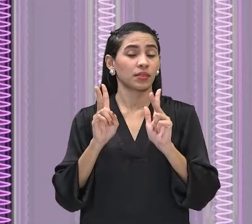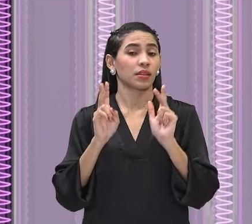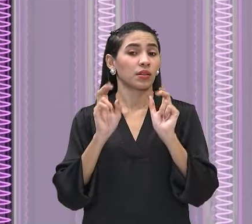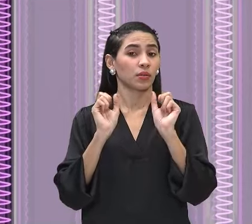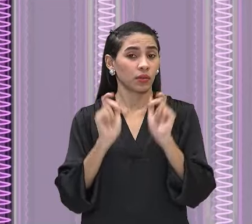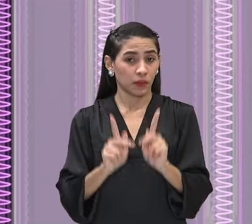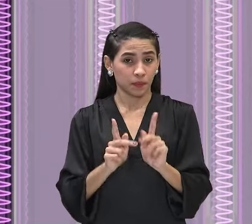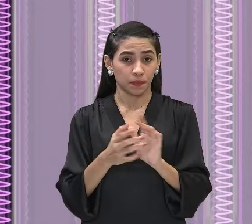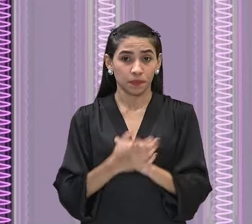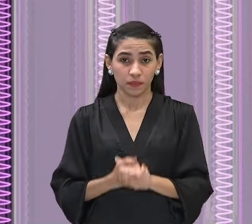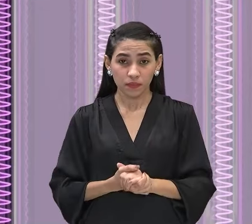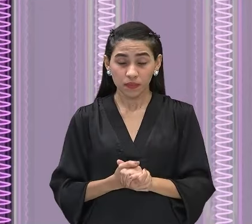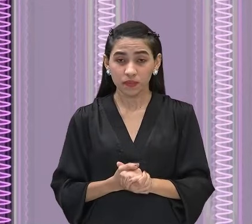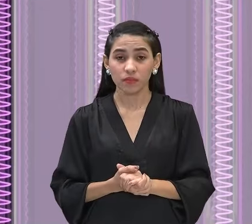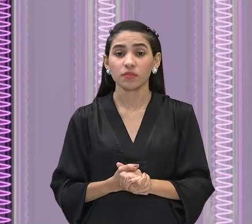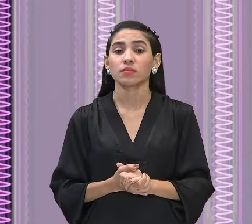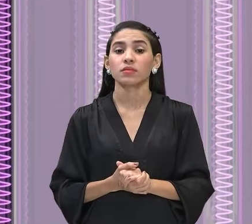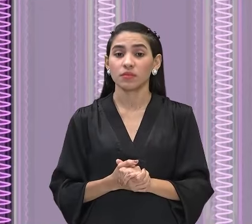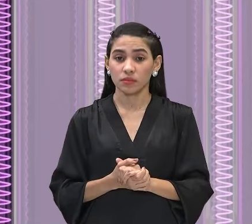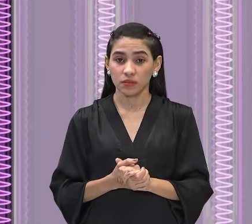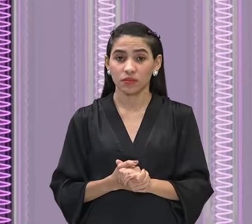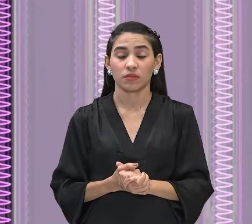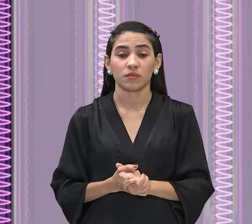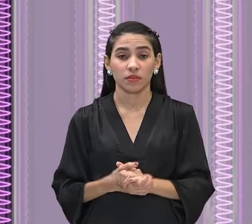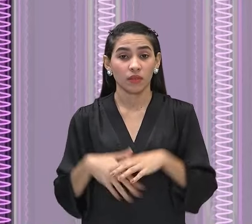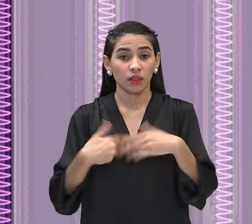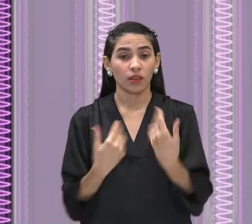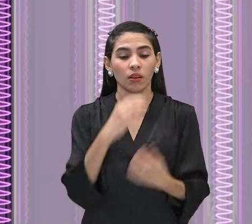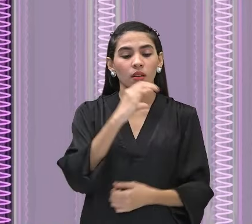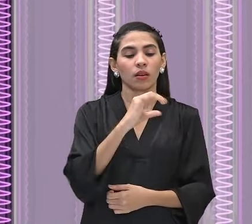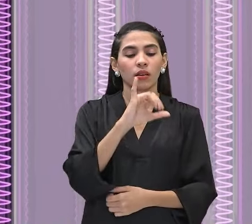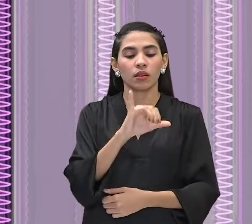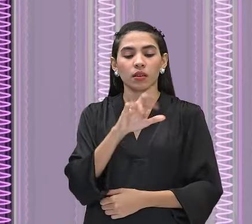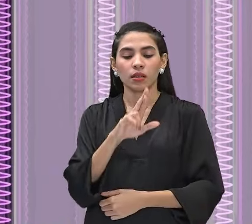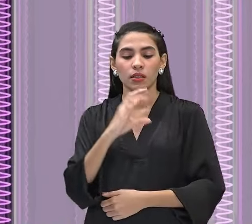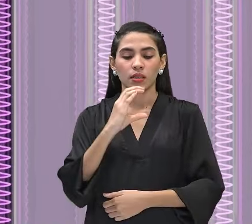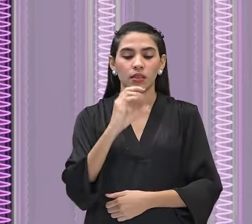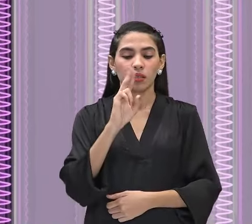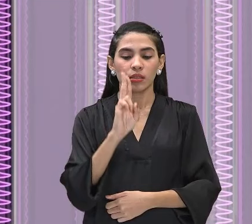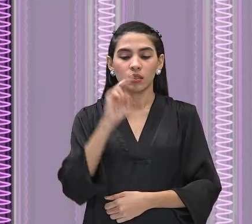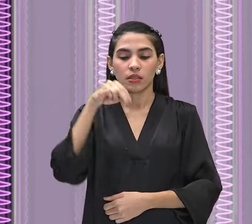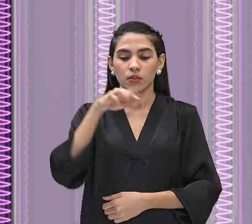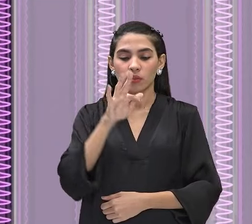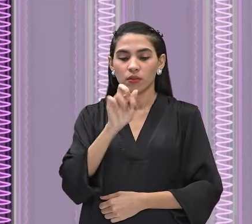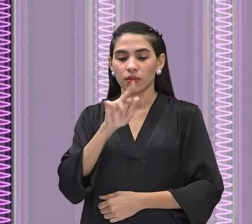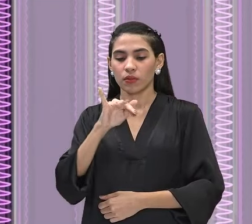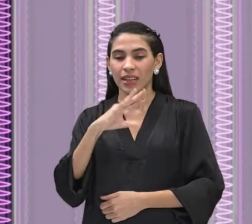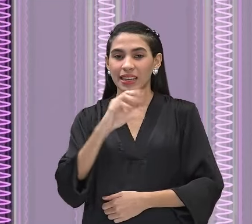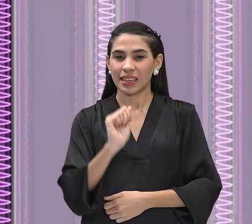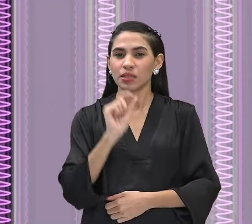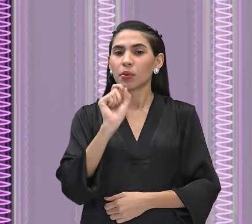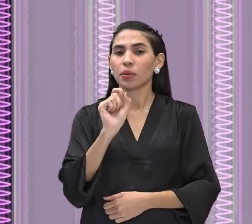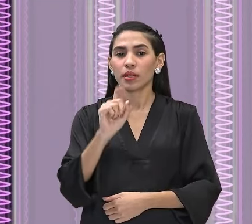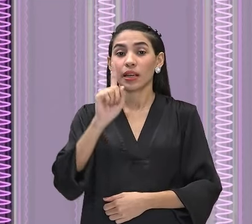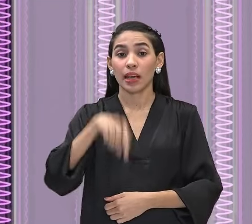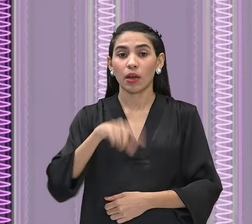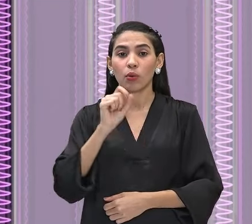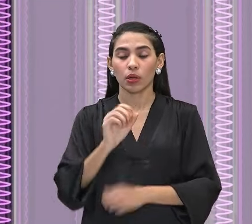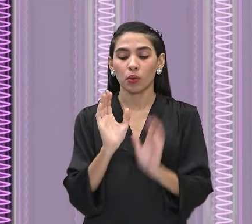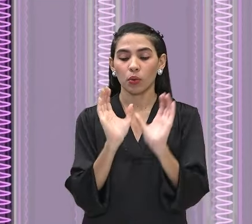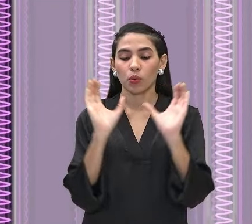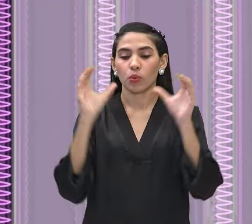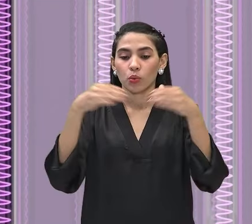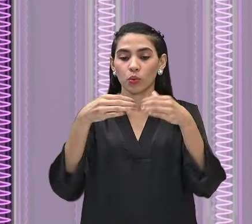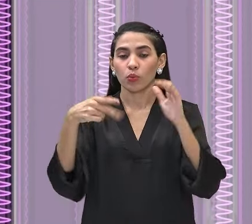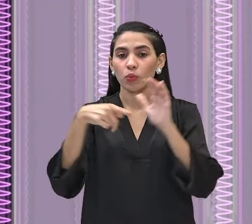certo retomando a isso a circunferência ela é um conjunto finito de